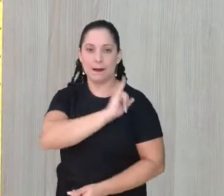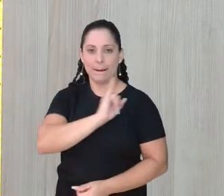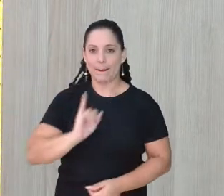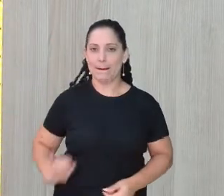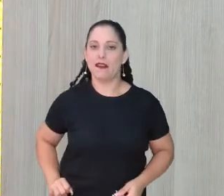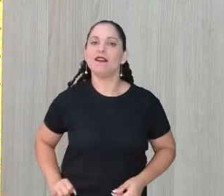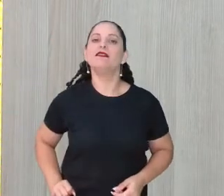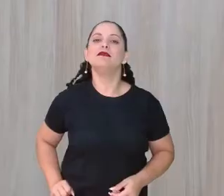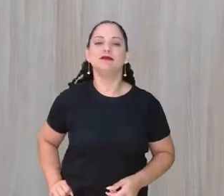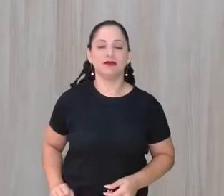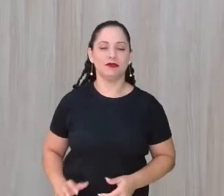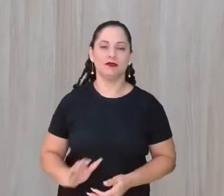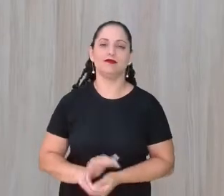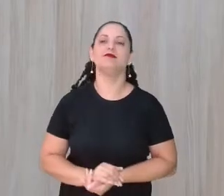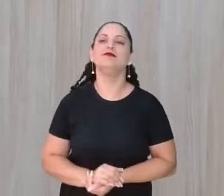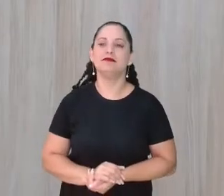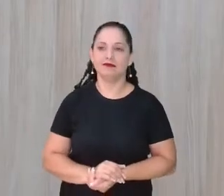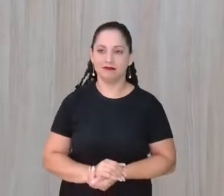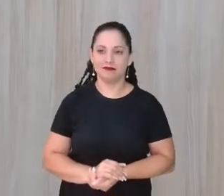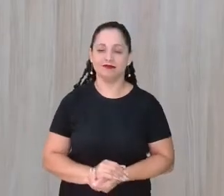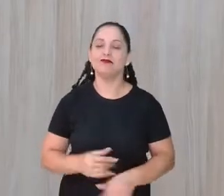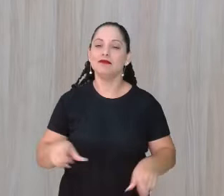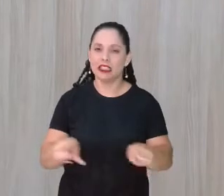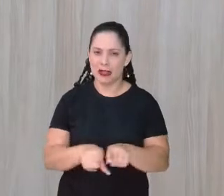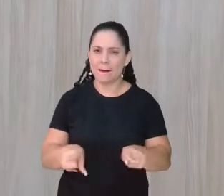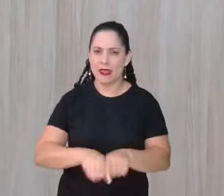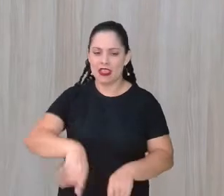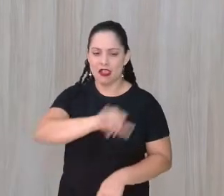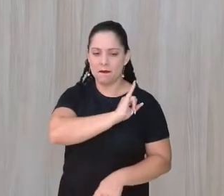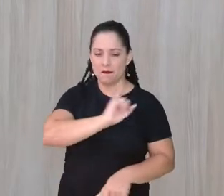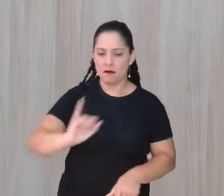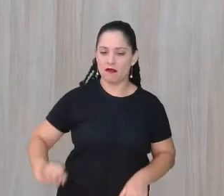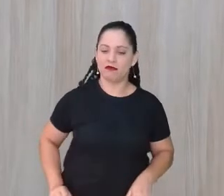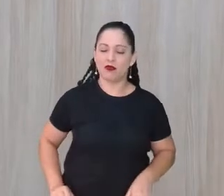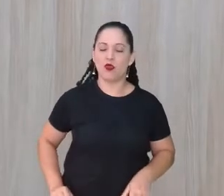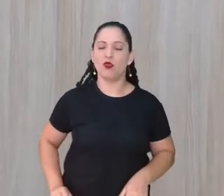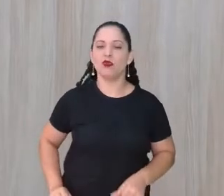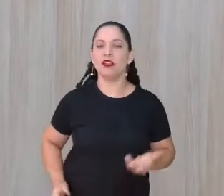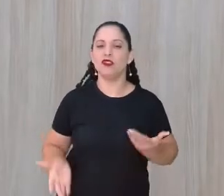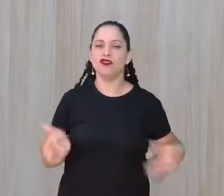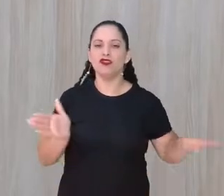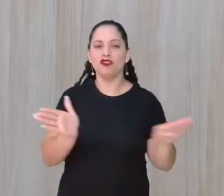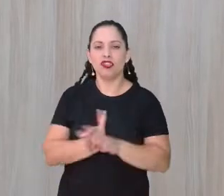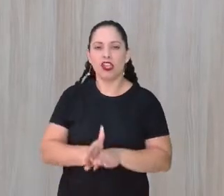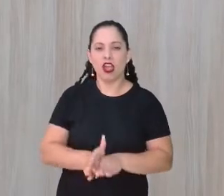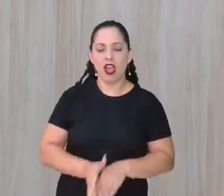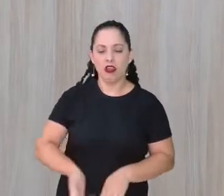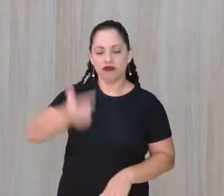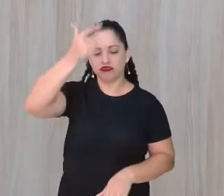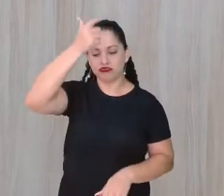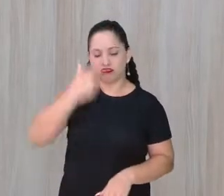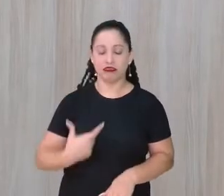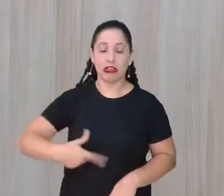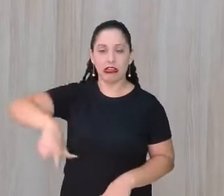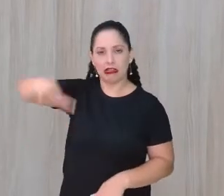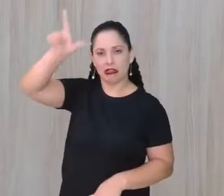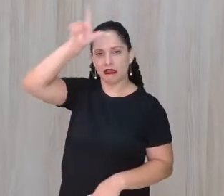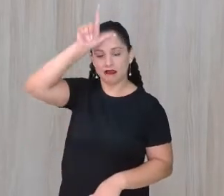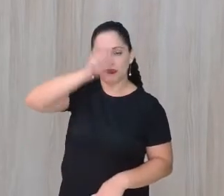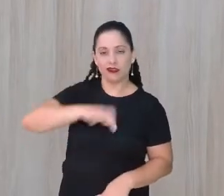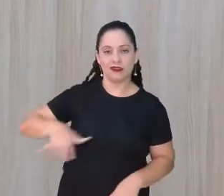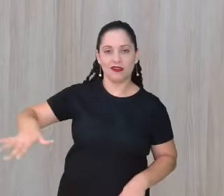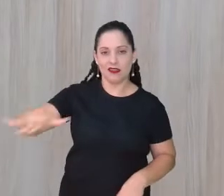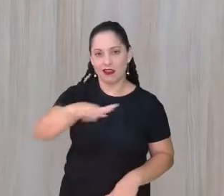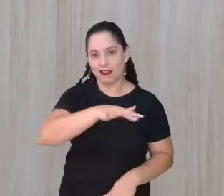né? Exato, pois é. Ainda teve esse momento que ele chega lá e se intitula o imperador. Mas a gente